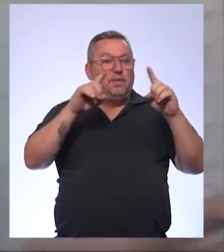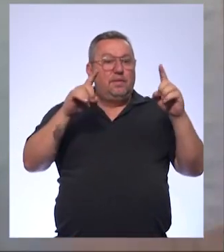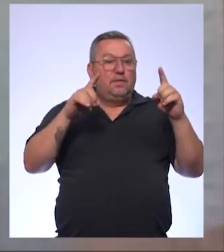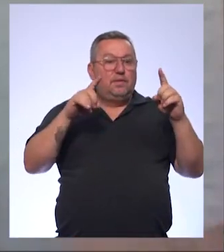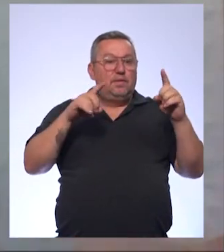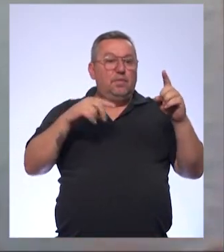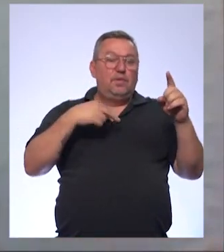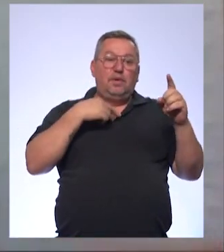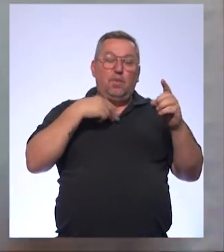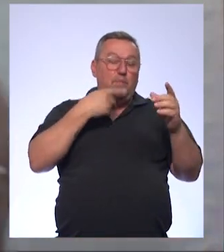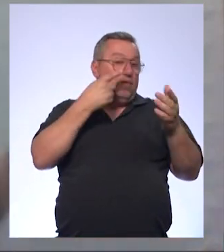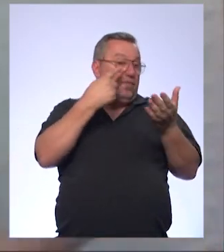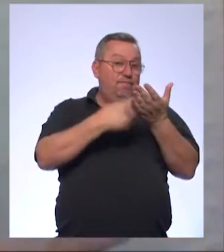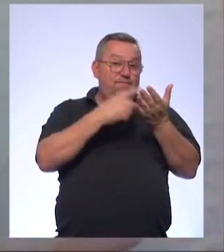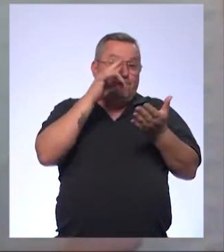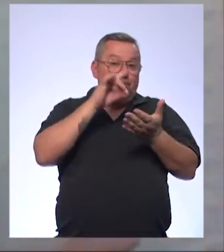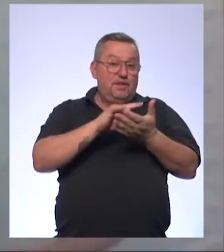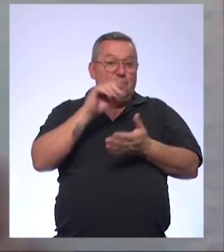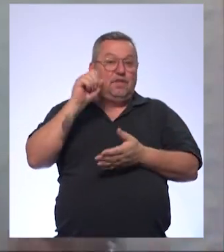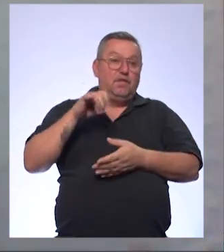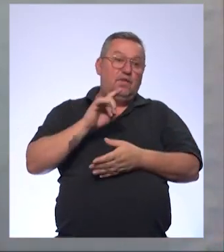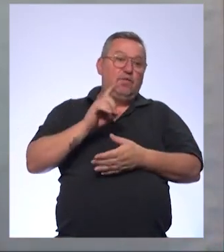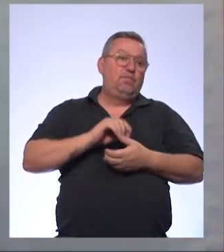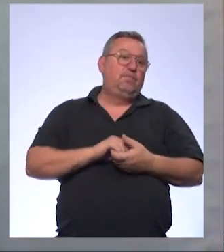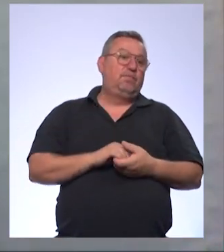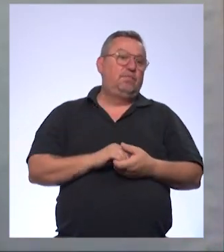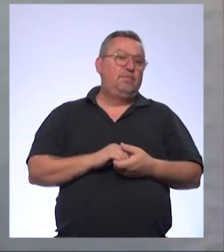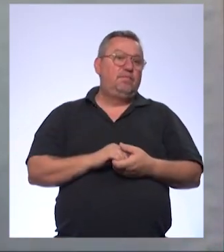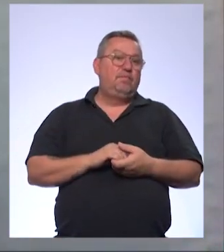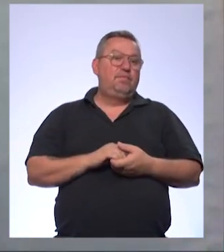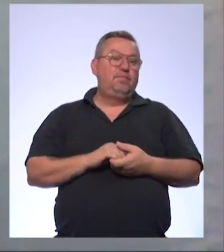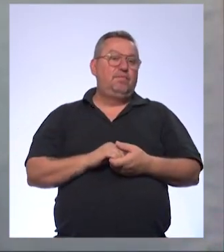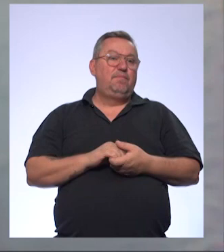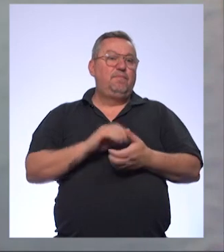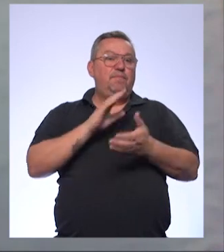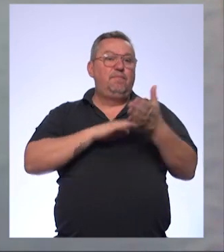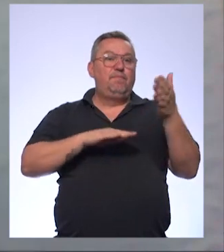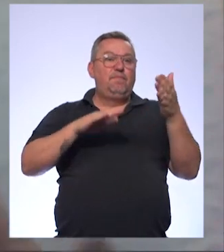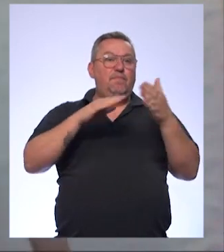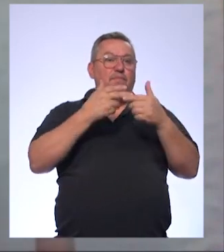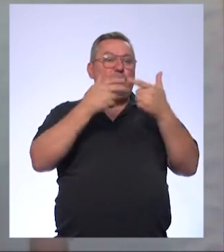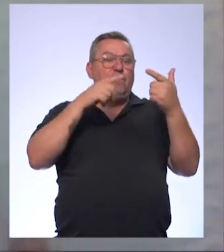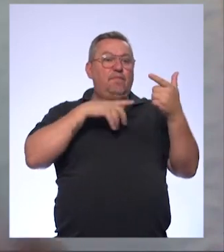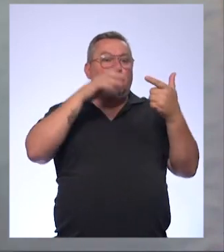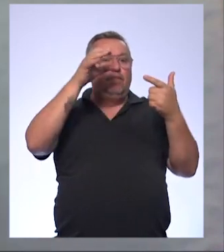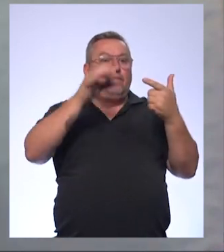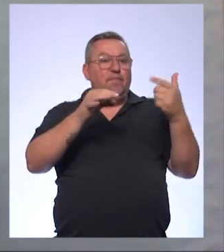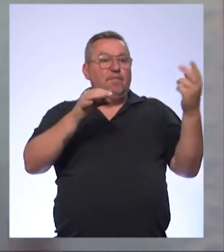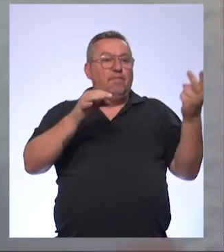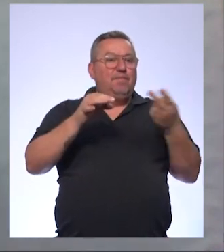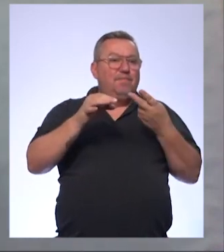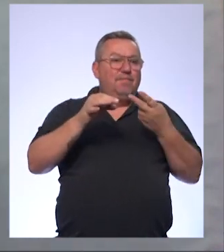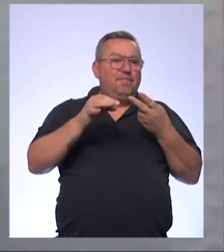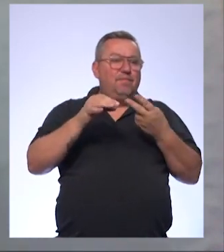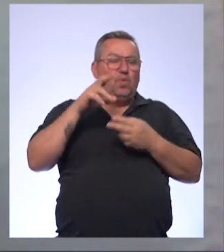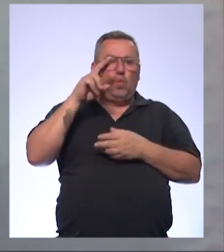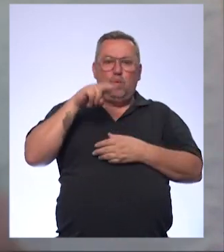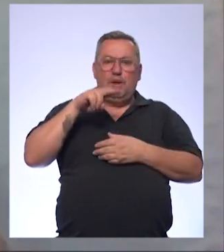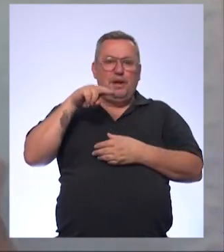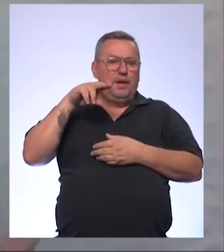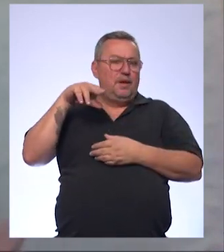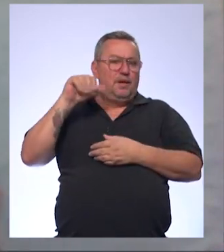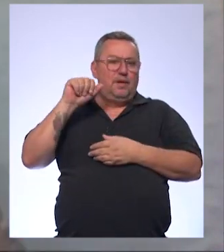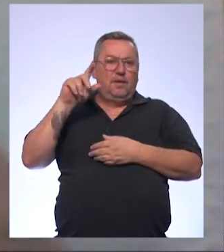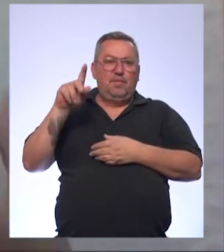gente não pode confirmar isso, está bem? Estou dizendo que está certo, está errado? Jamais.